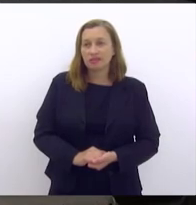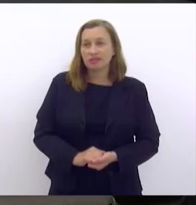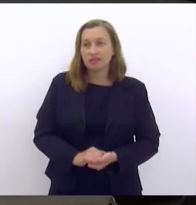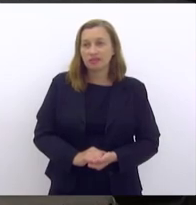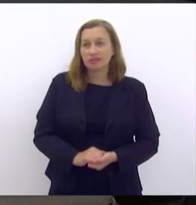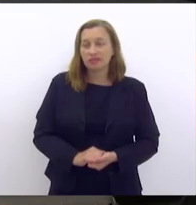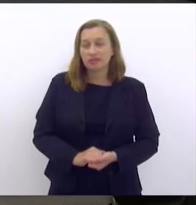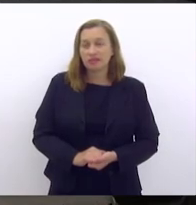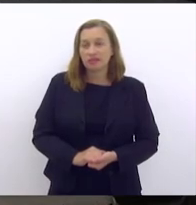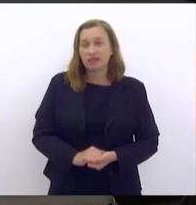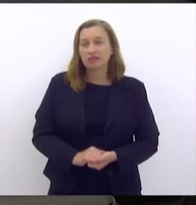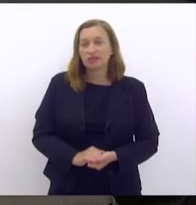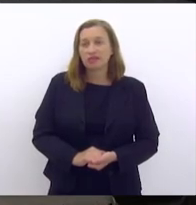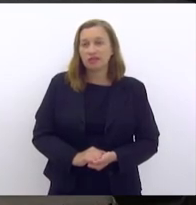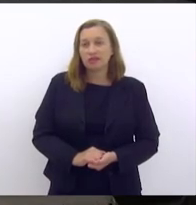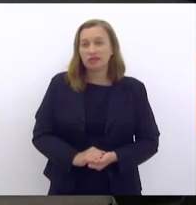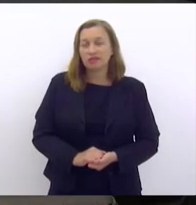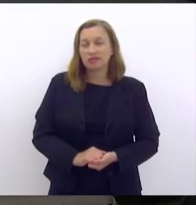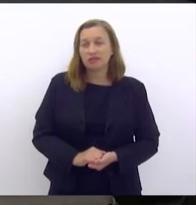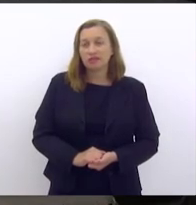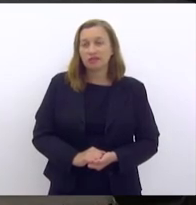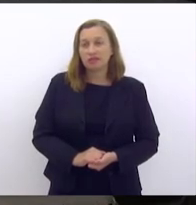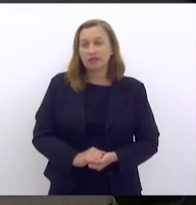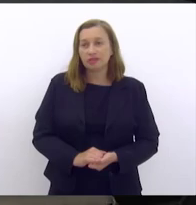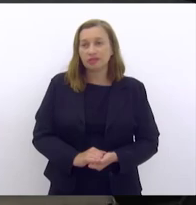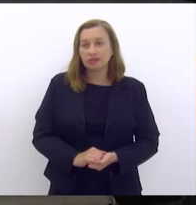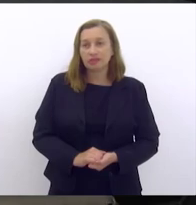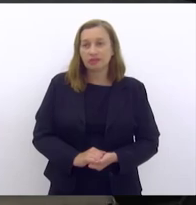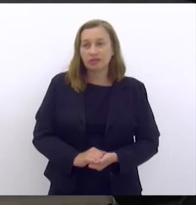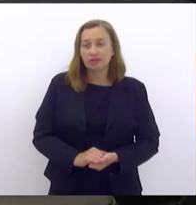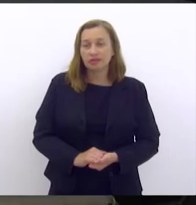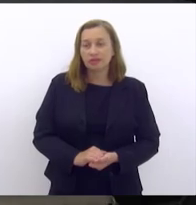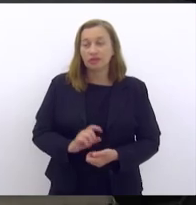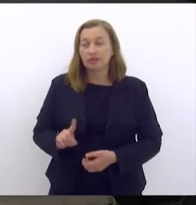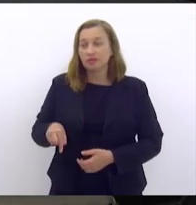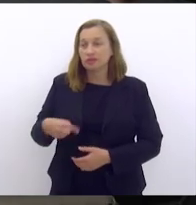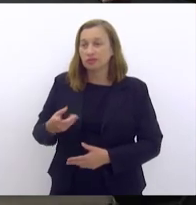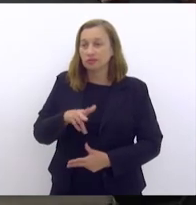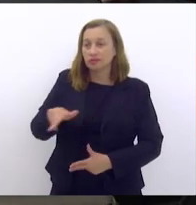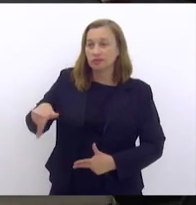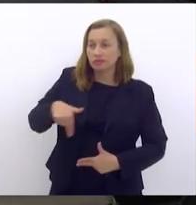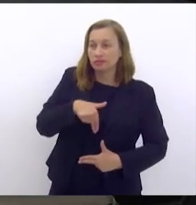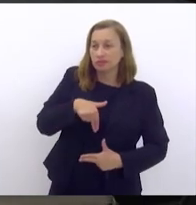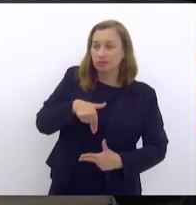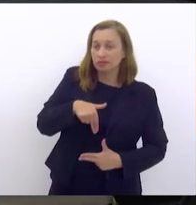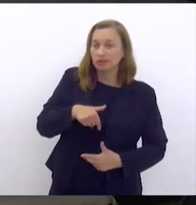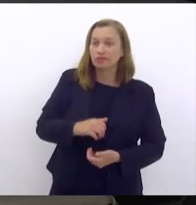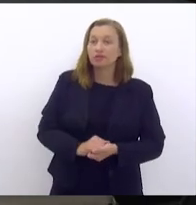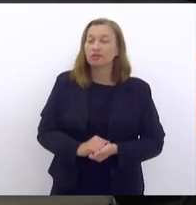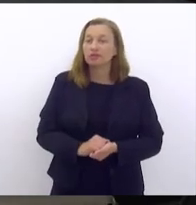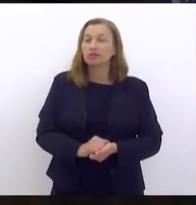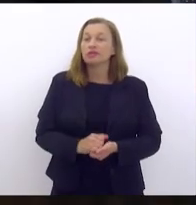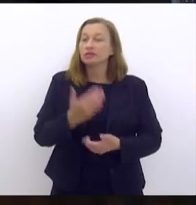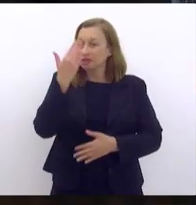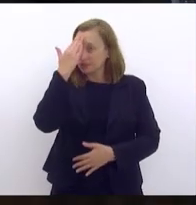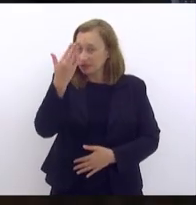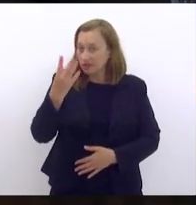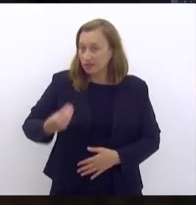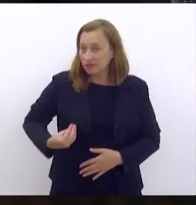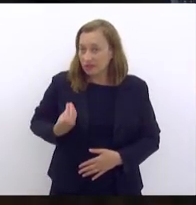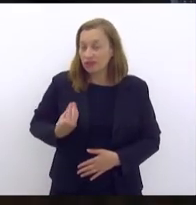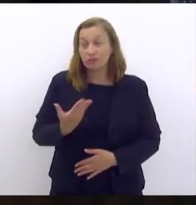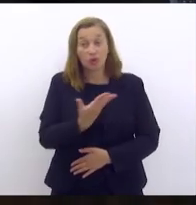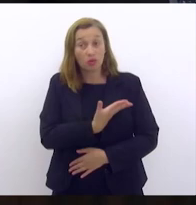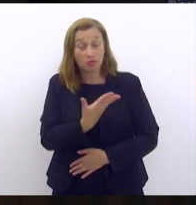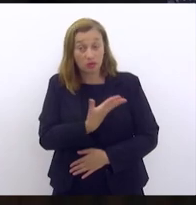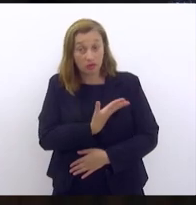Próximo Queria agradecer a presença do meu